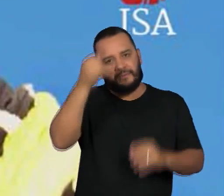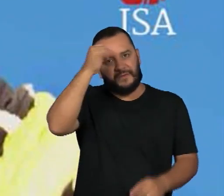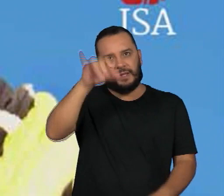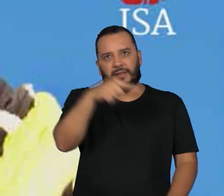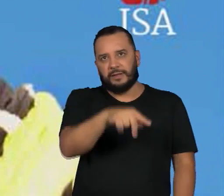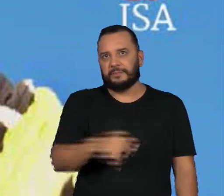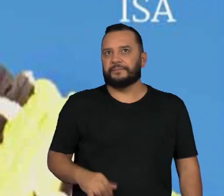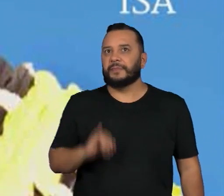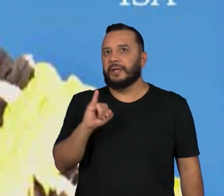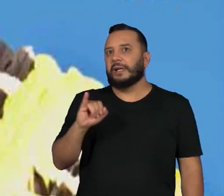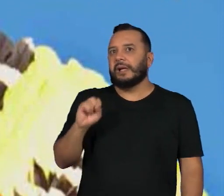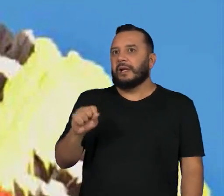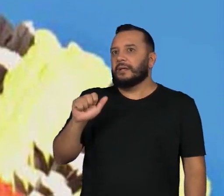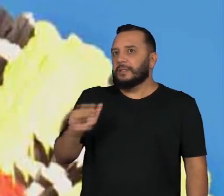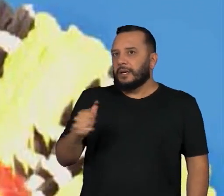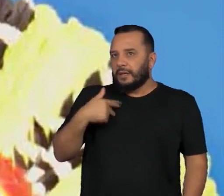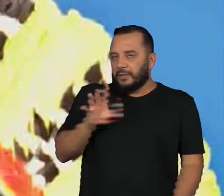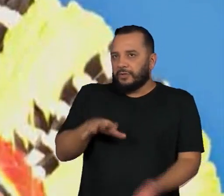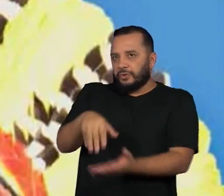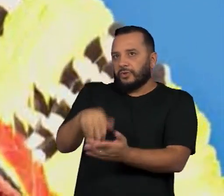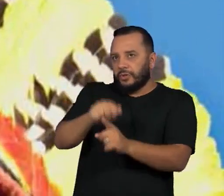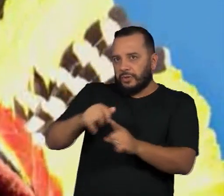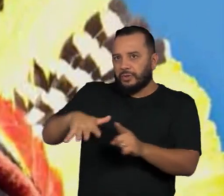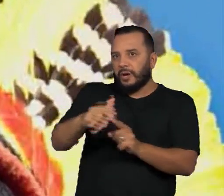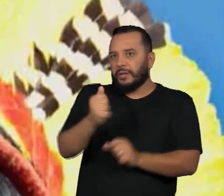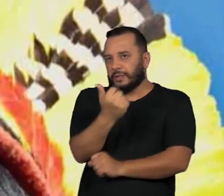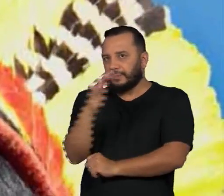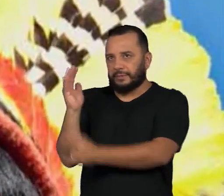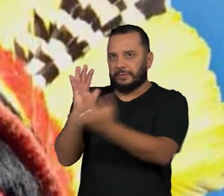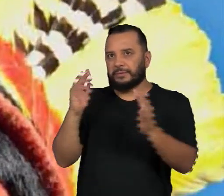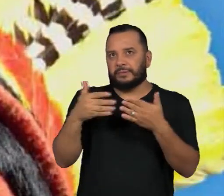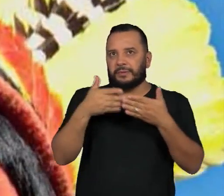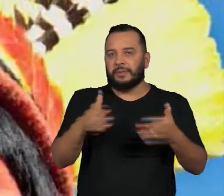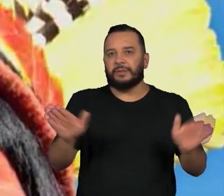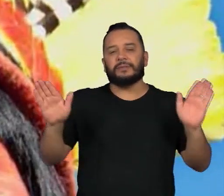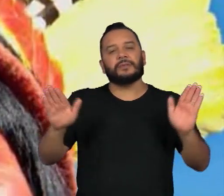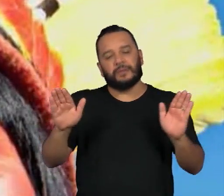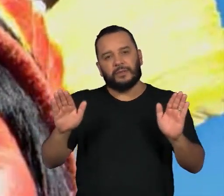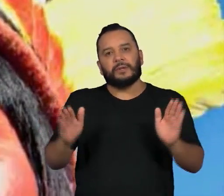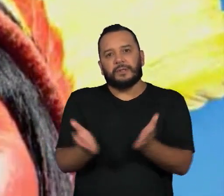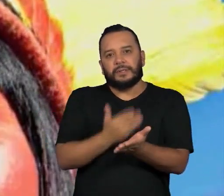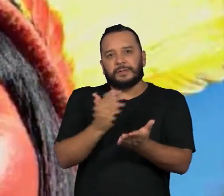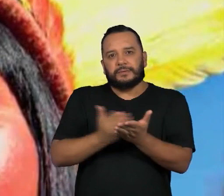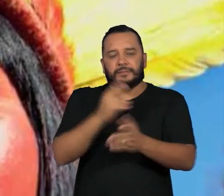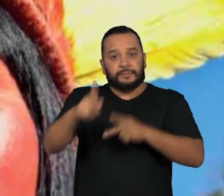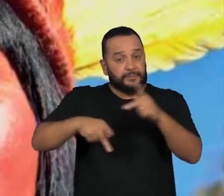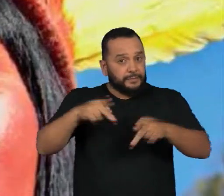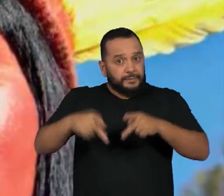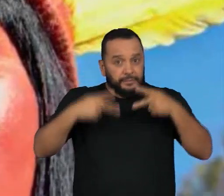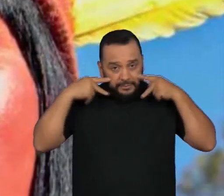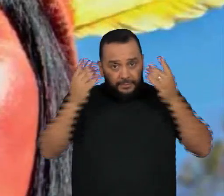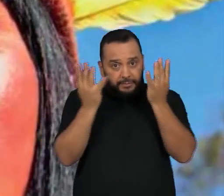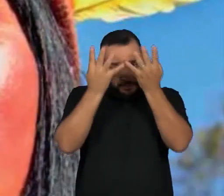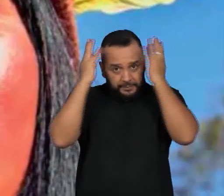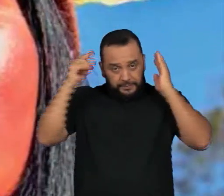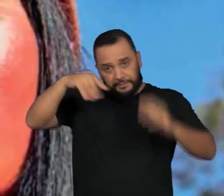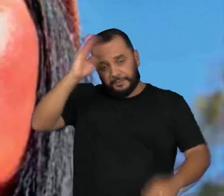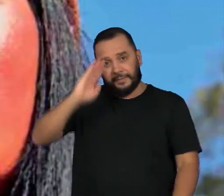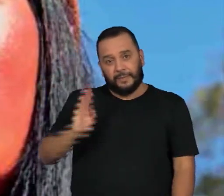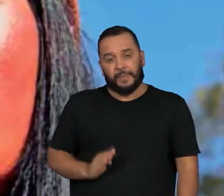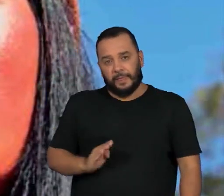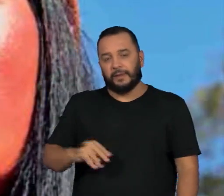O ISA, Instituto Socioambiental, lança o livro Povos Indígenas no Brasil, de 2017